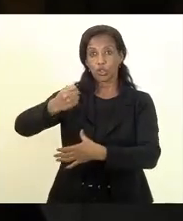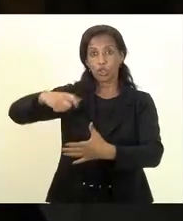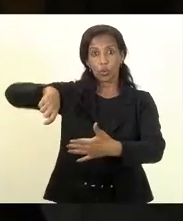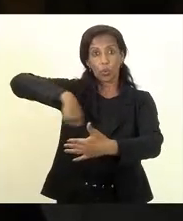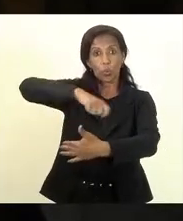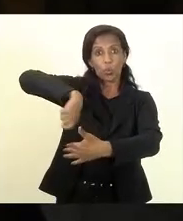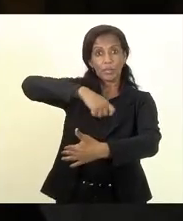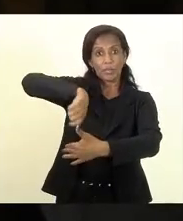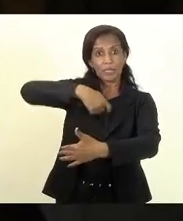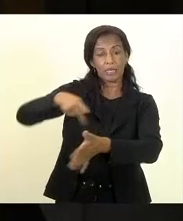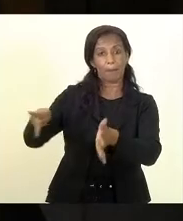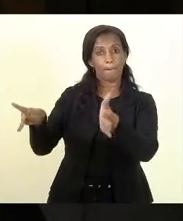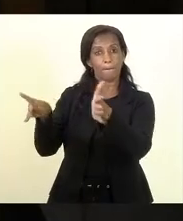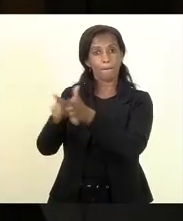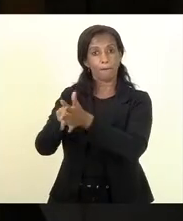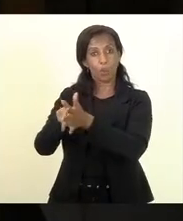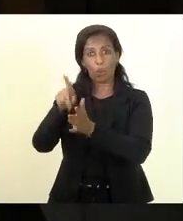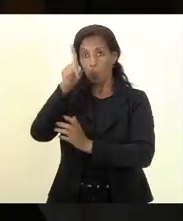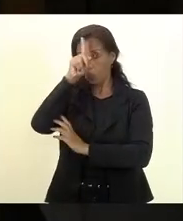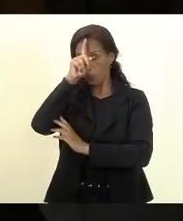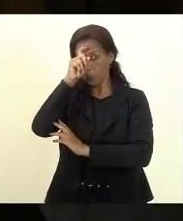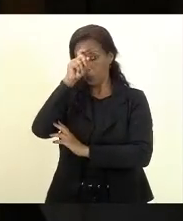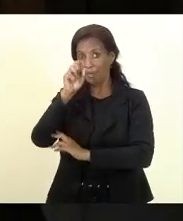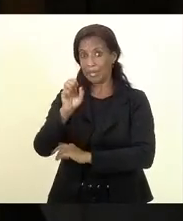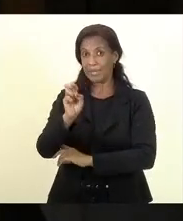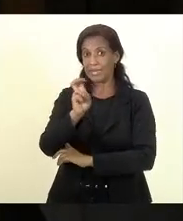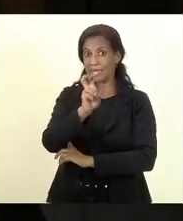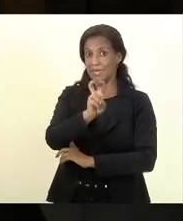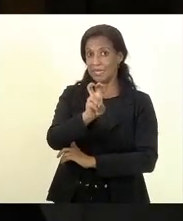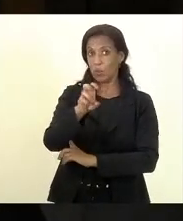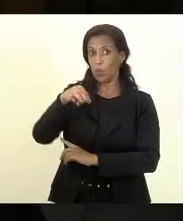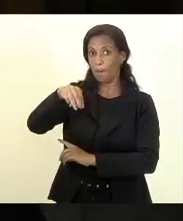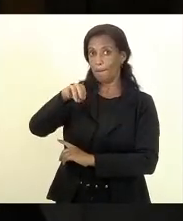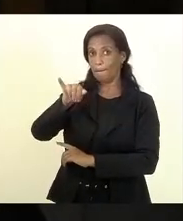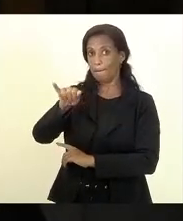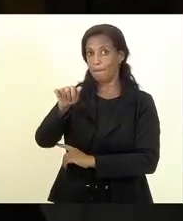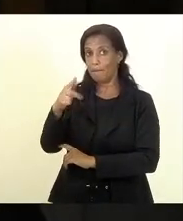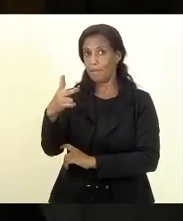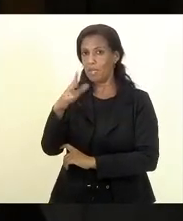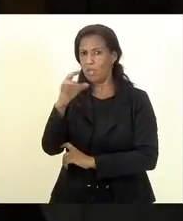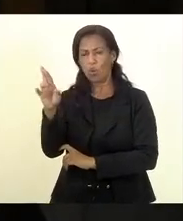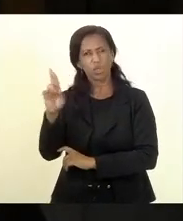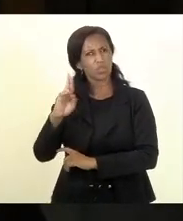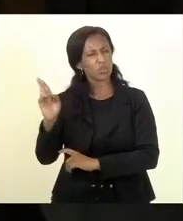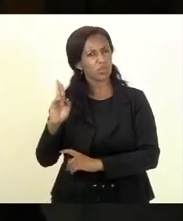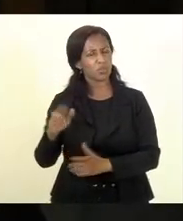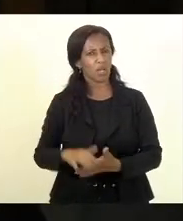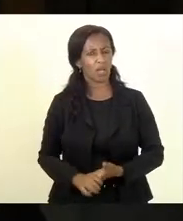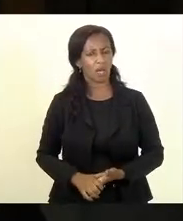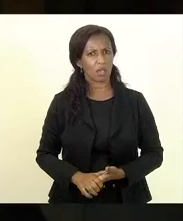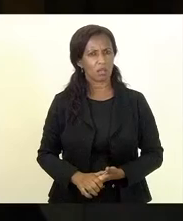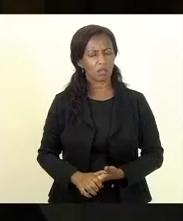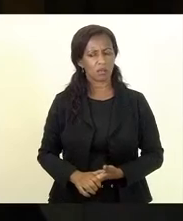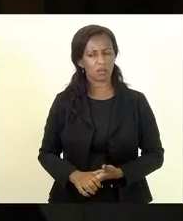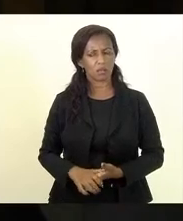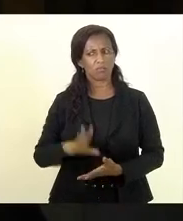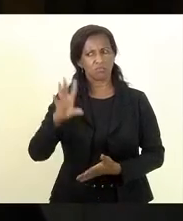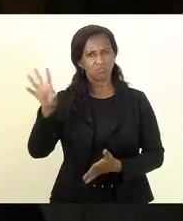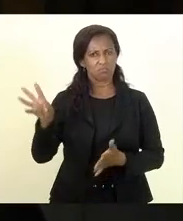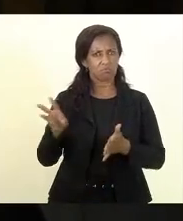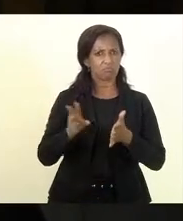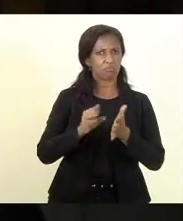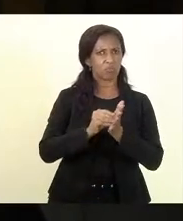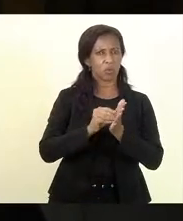hospital. Quase 5 milhões de reais. Estou aqui reiterando